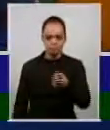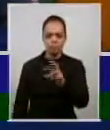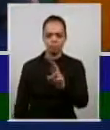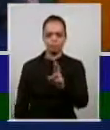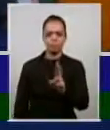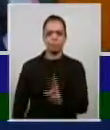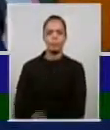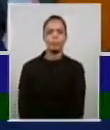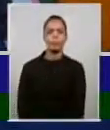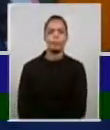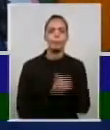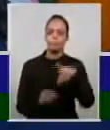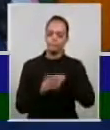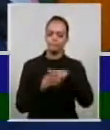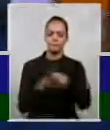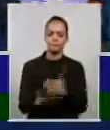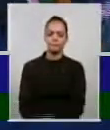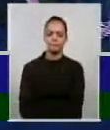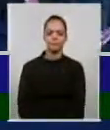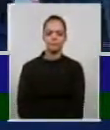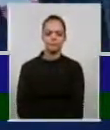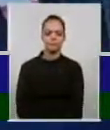R$ 386 mil. Votação.